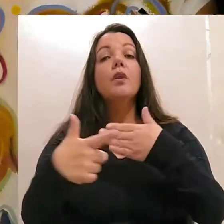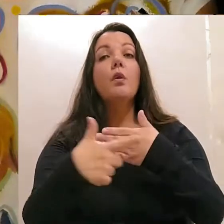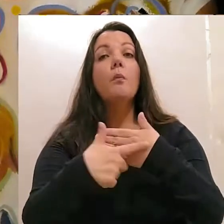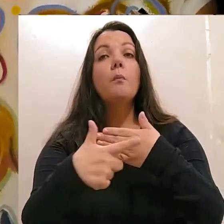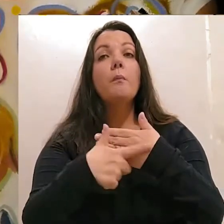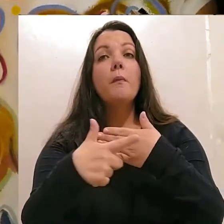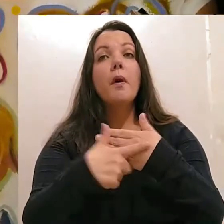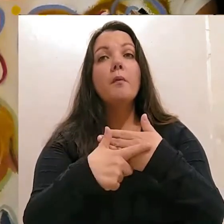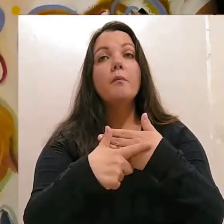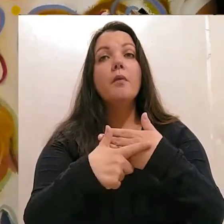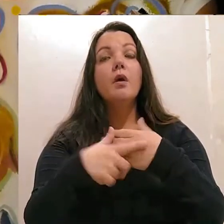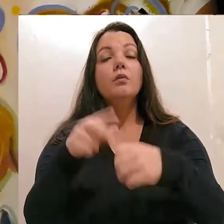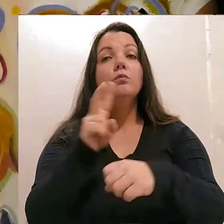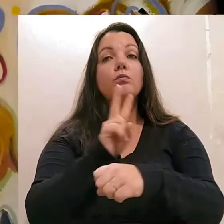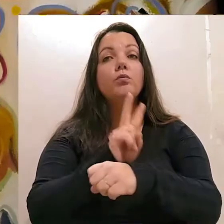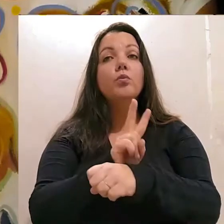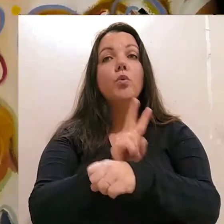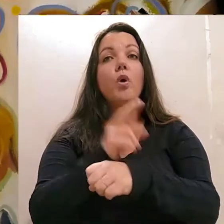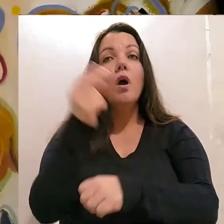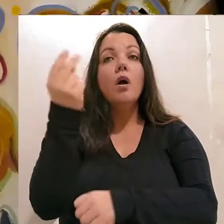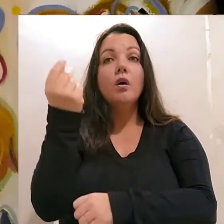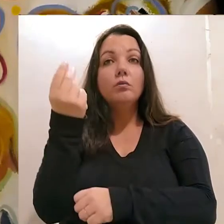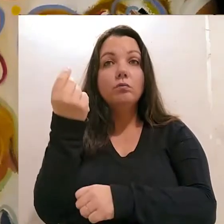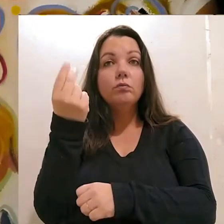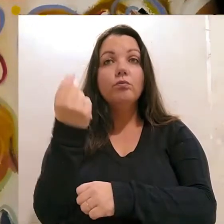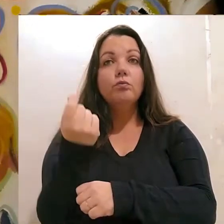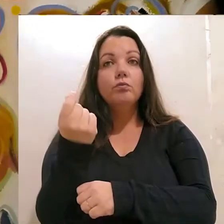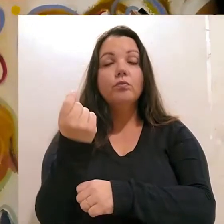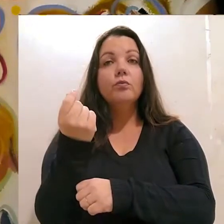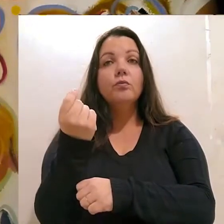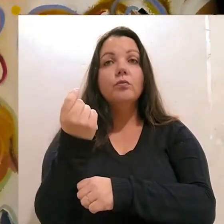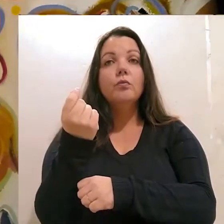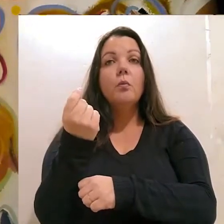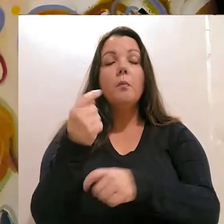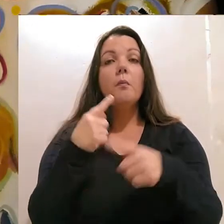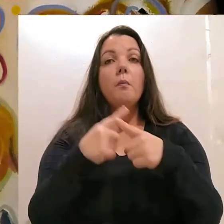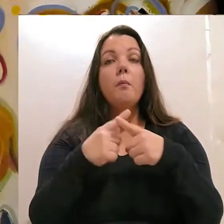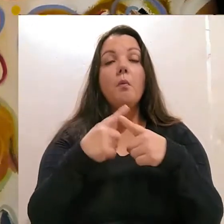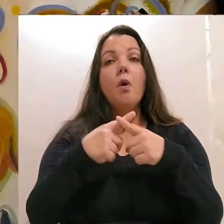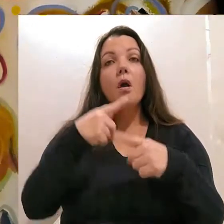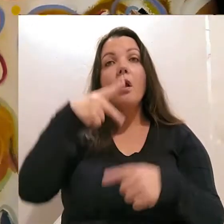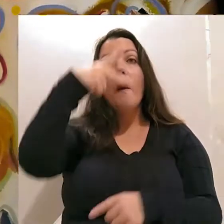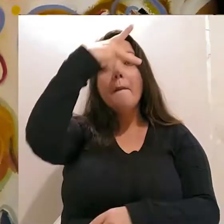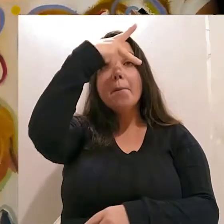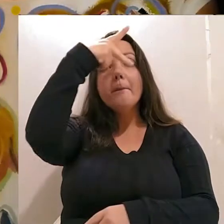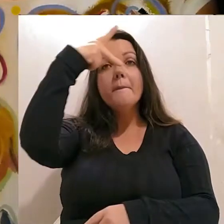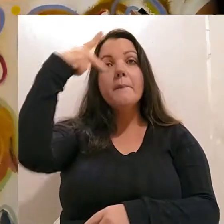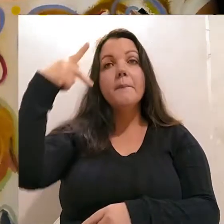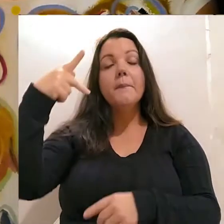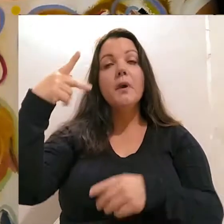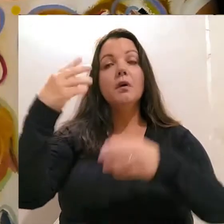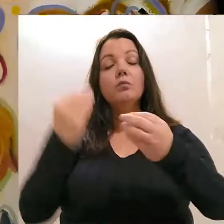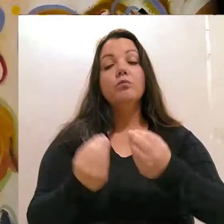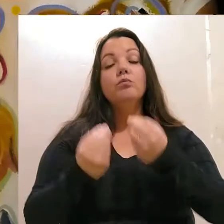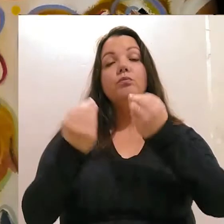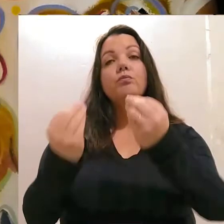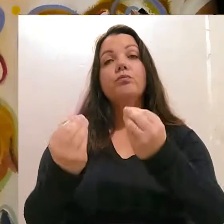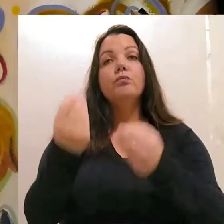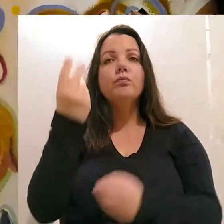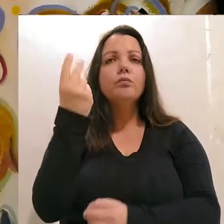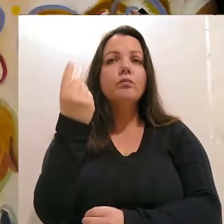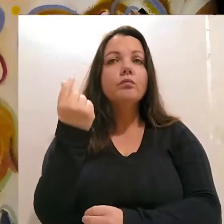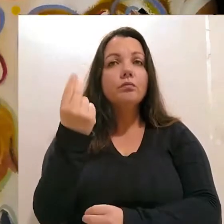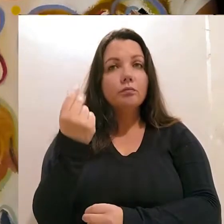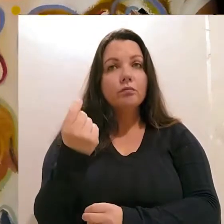como diz o livro então há muitos muitos Devotos né né dá o dinheiro muito né